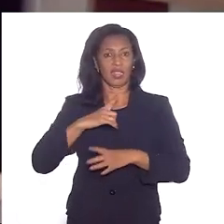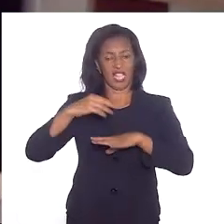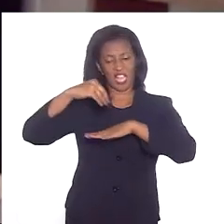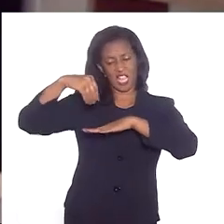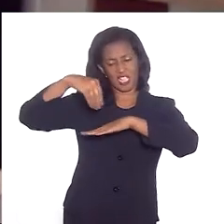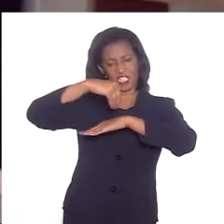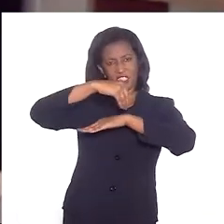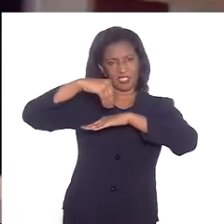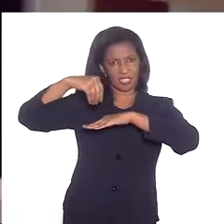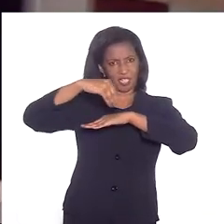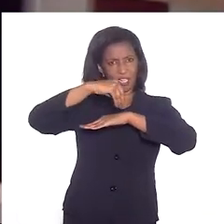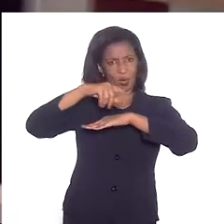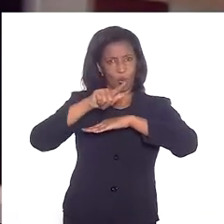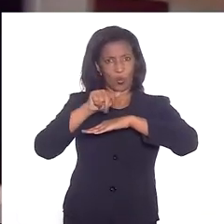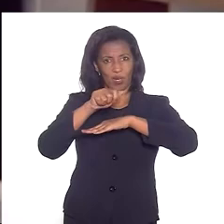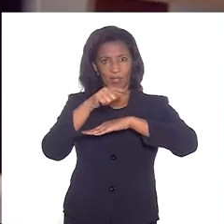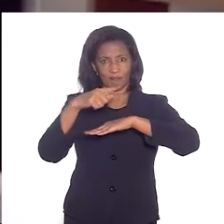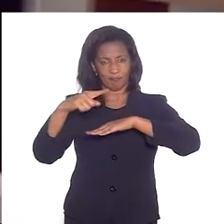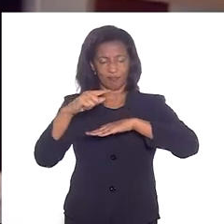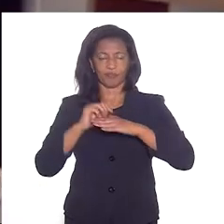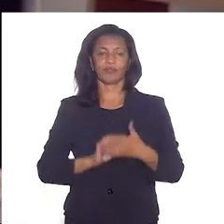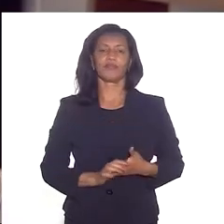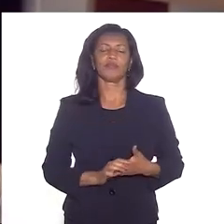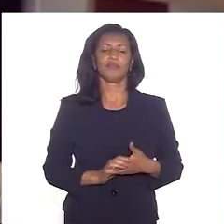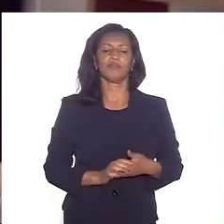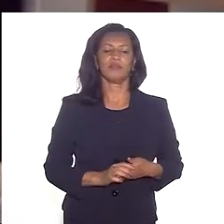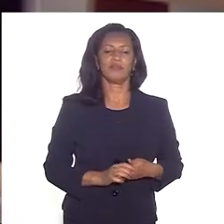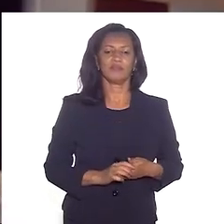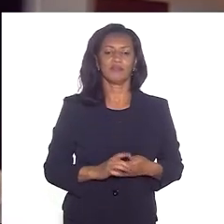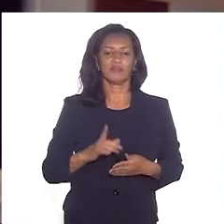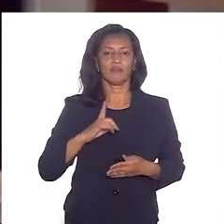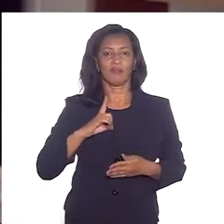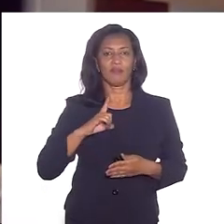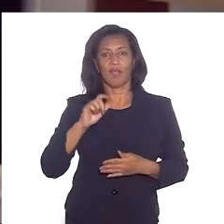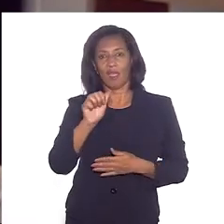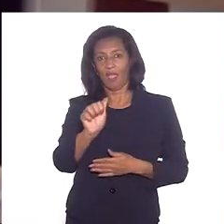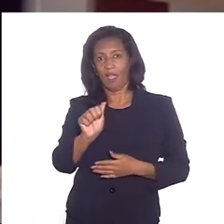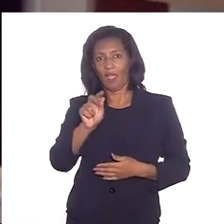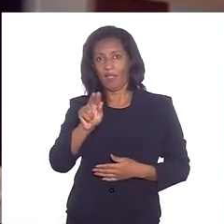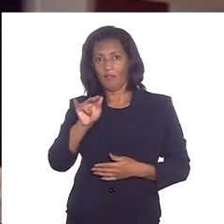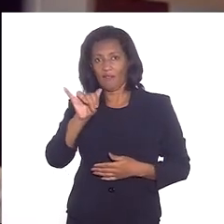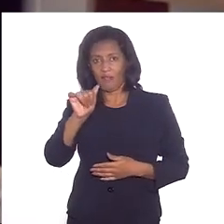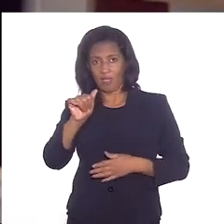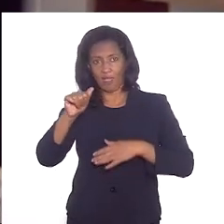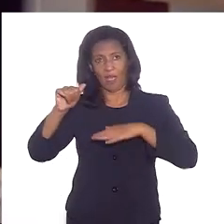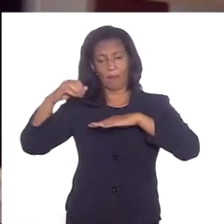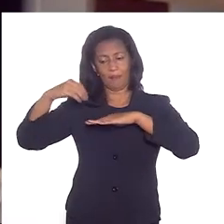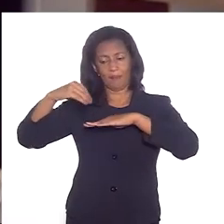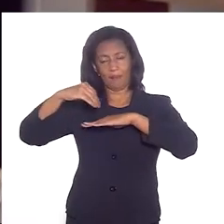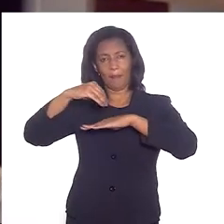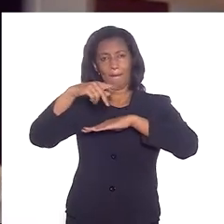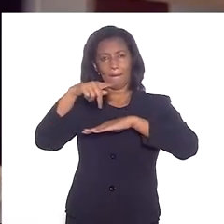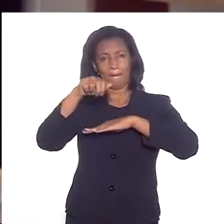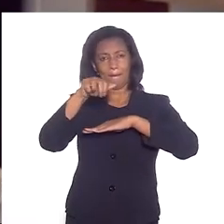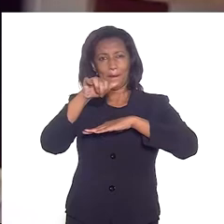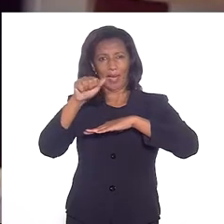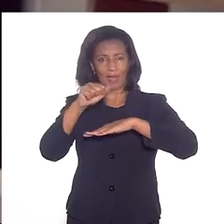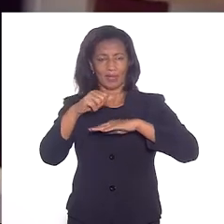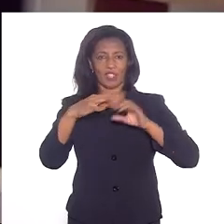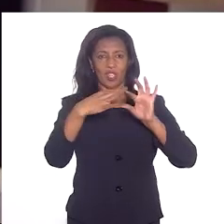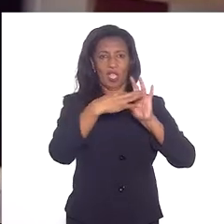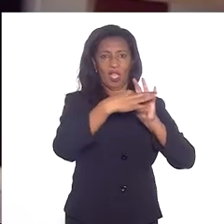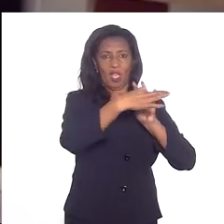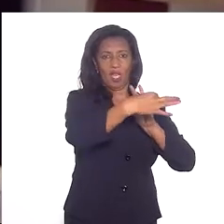são vários grãos na massa do pão. Tem o de aveia e passas. Tem o